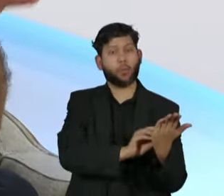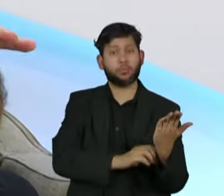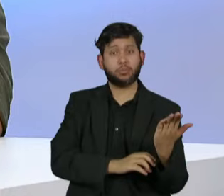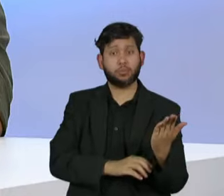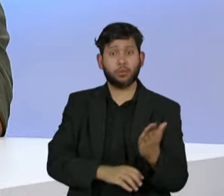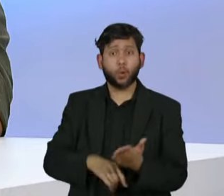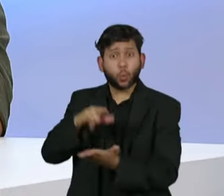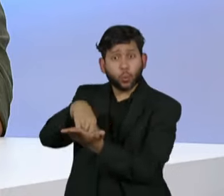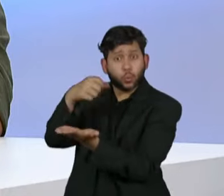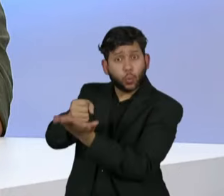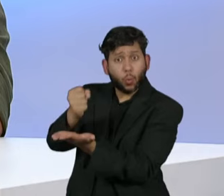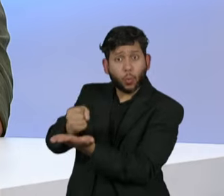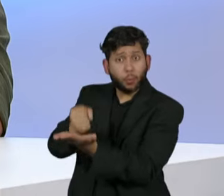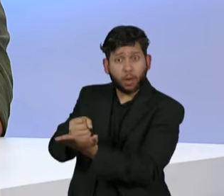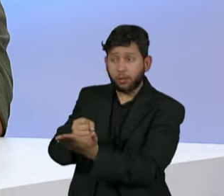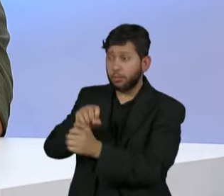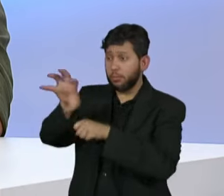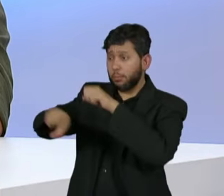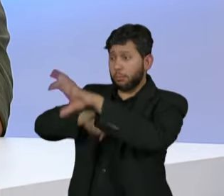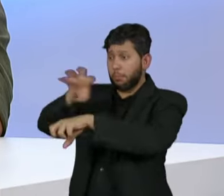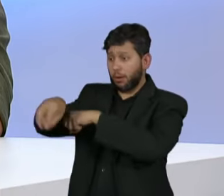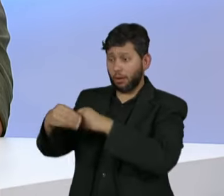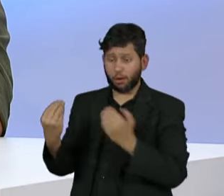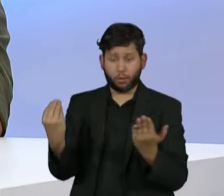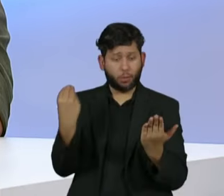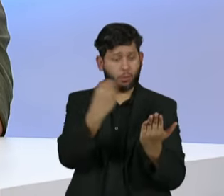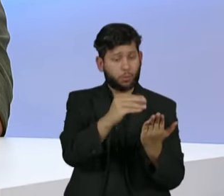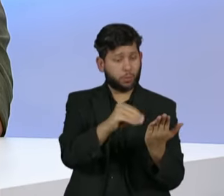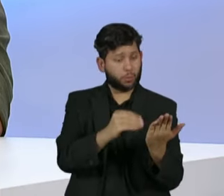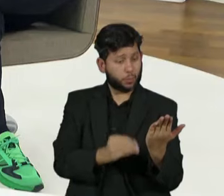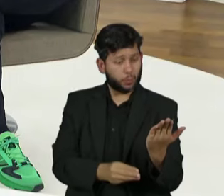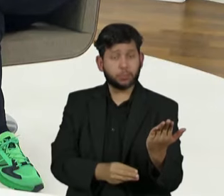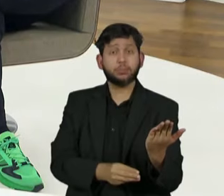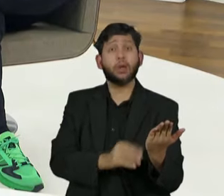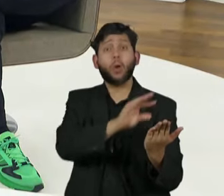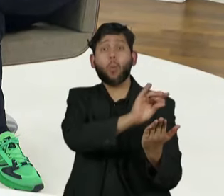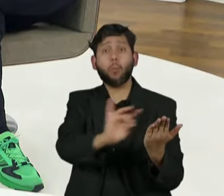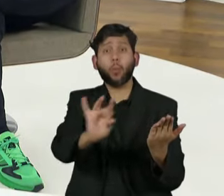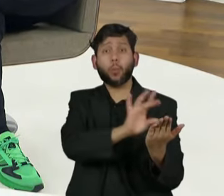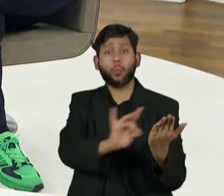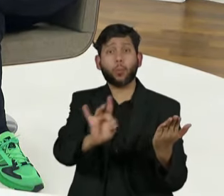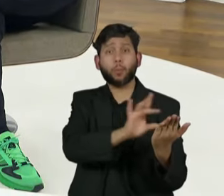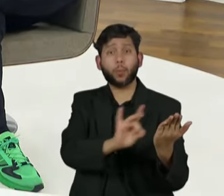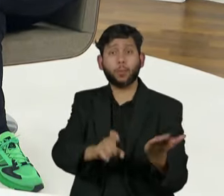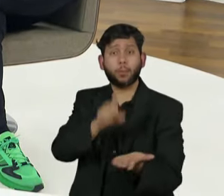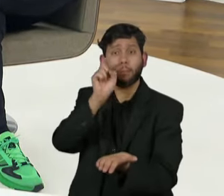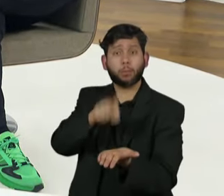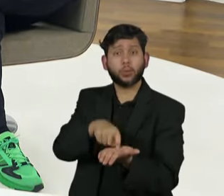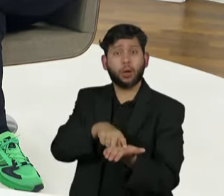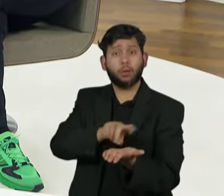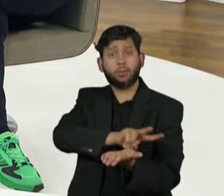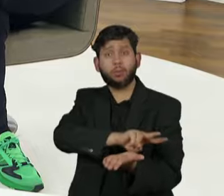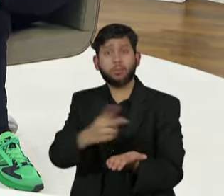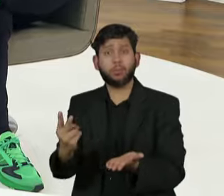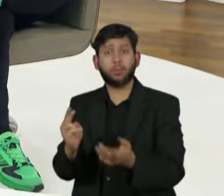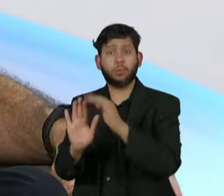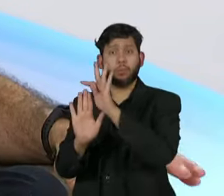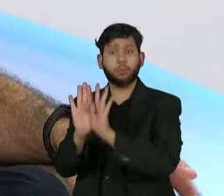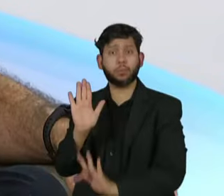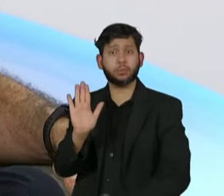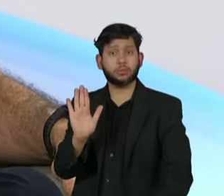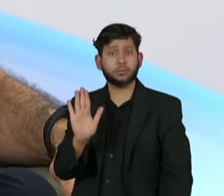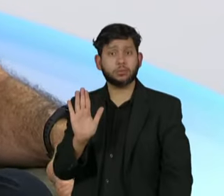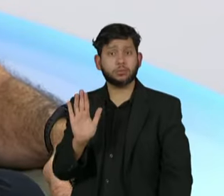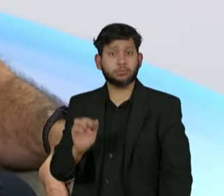segue um conjunto de regras preencha um conjunto de formulários aperta um botão e você declarou o imposto de renda eu posso fazer isso com um modelo